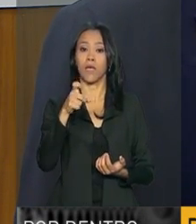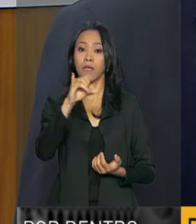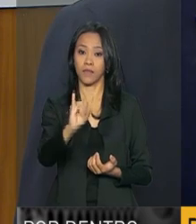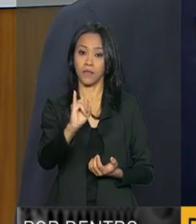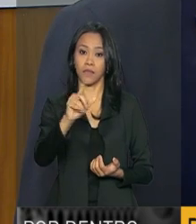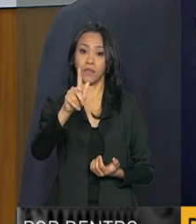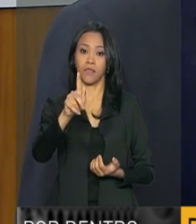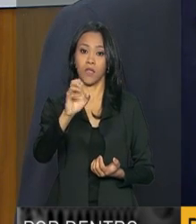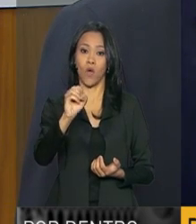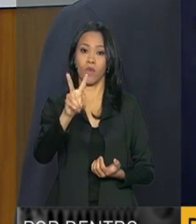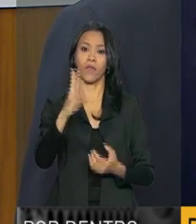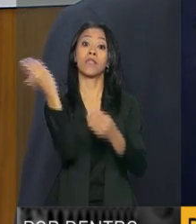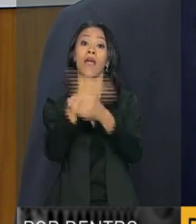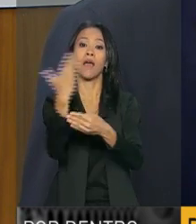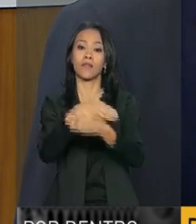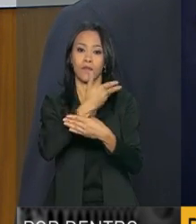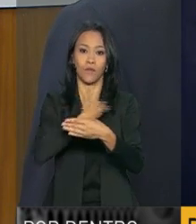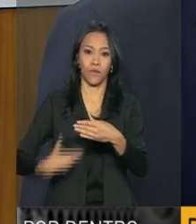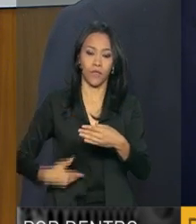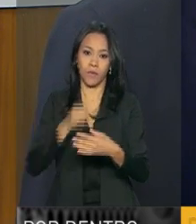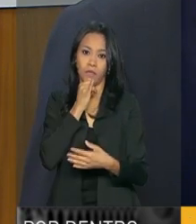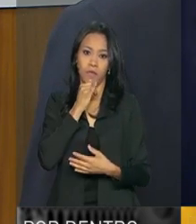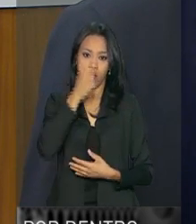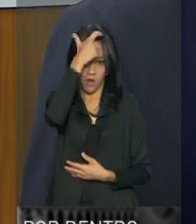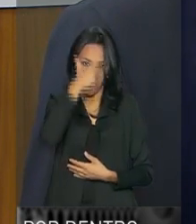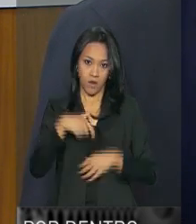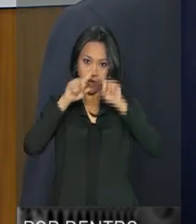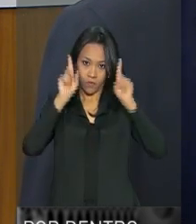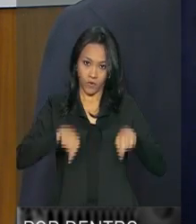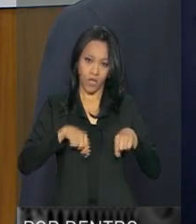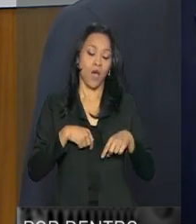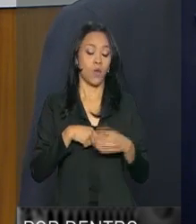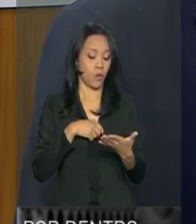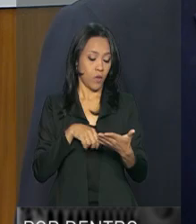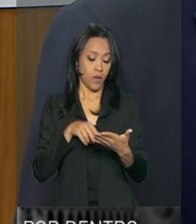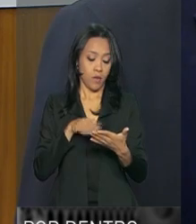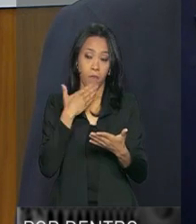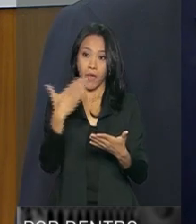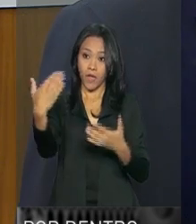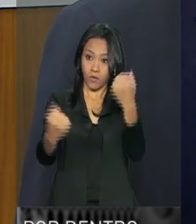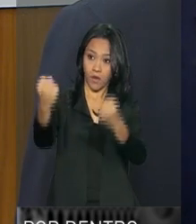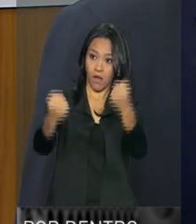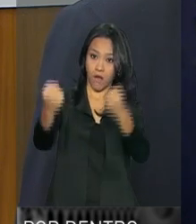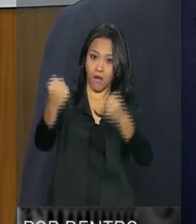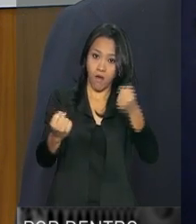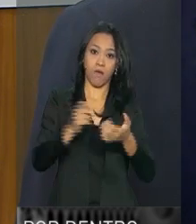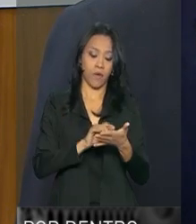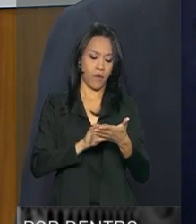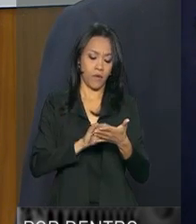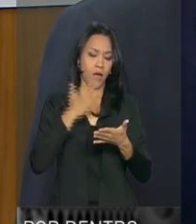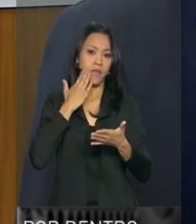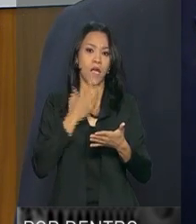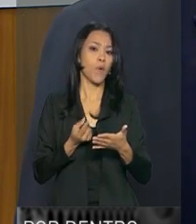o servidor solicita o veículo e tudo isso fica registrado ele vê e imediatamente quanto é que vai custar